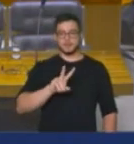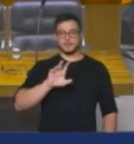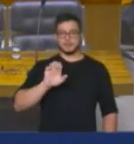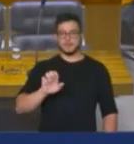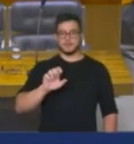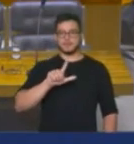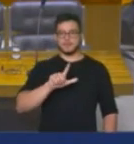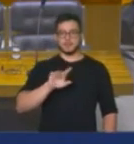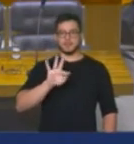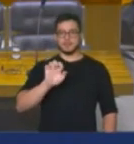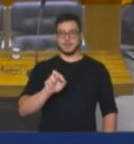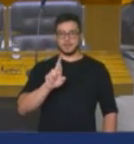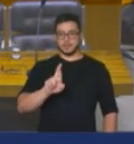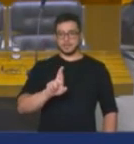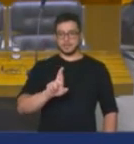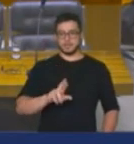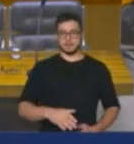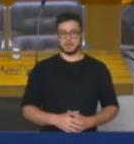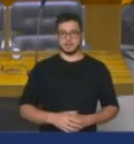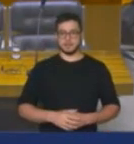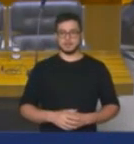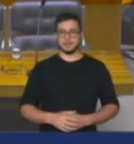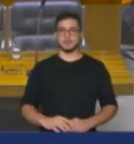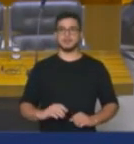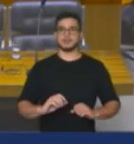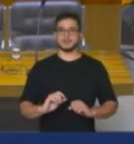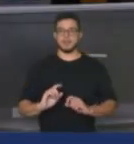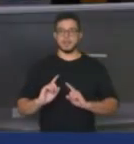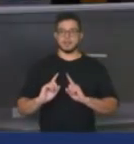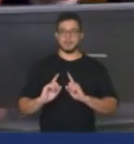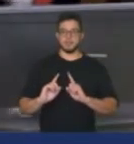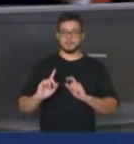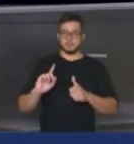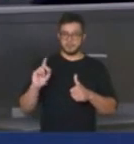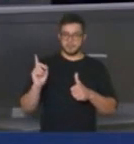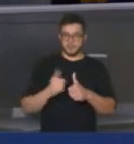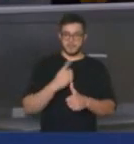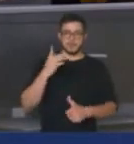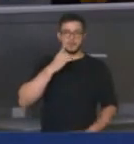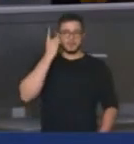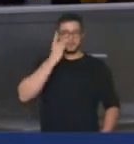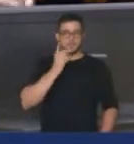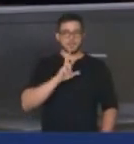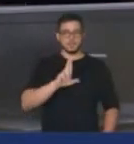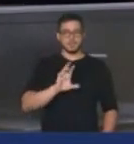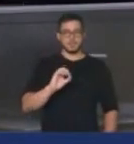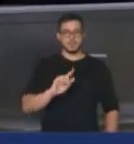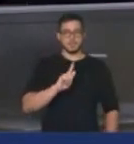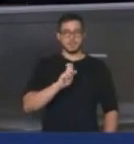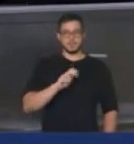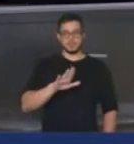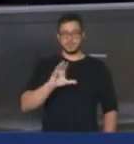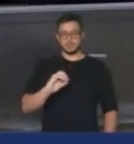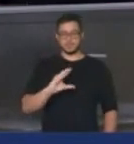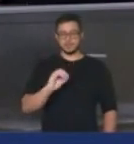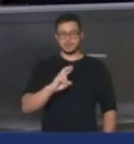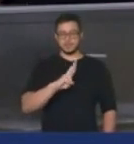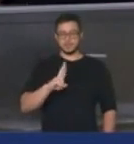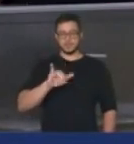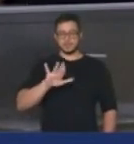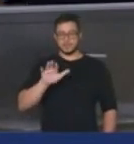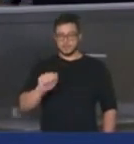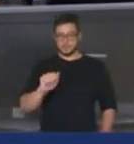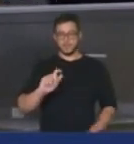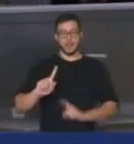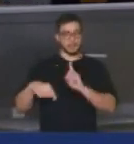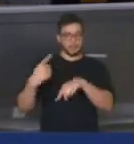quem eu vou passar a palavra logo depois do deputado Rogério Correia. Vou pedir a que ele fique nessa tribuna e possa falar